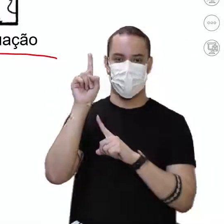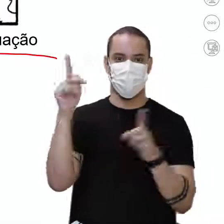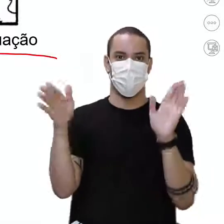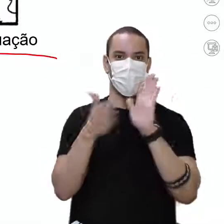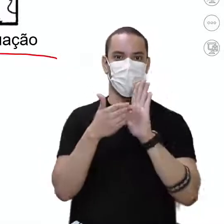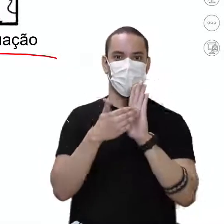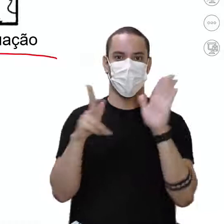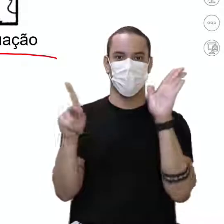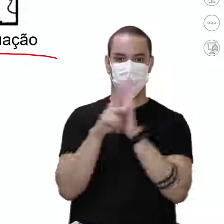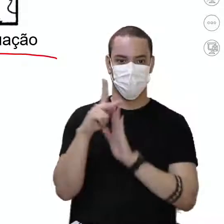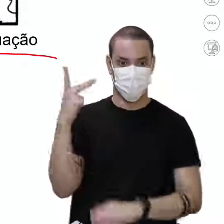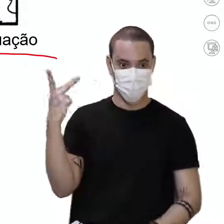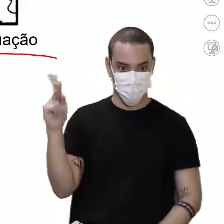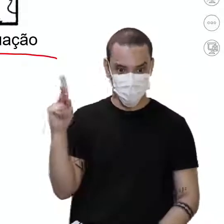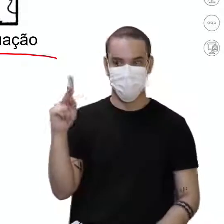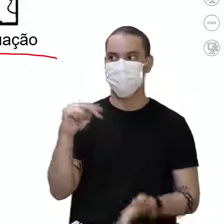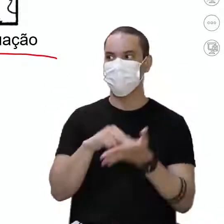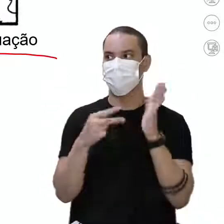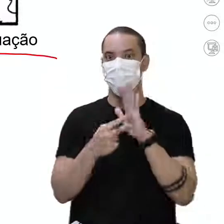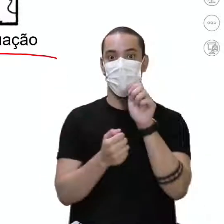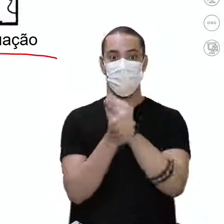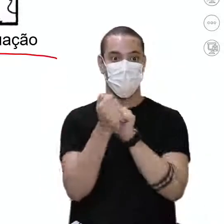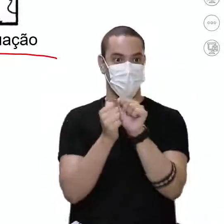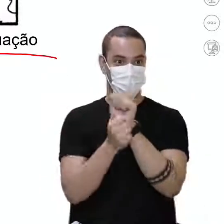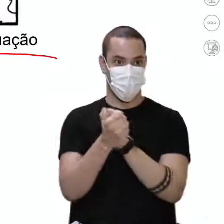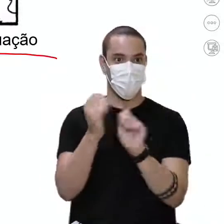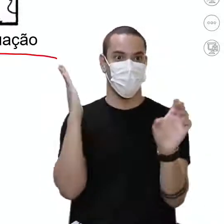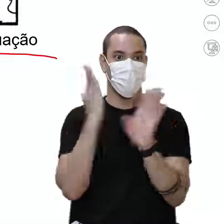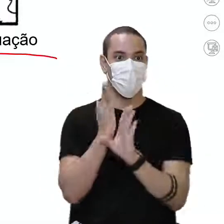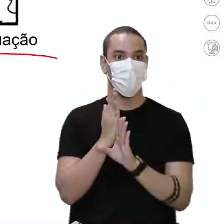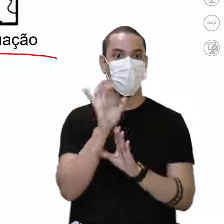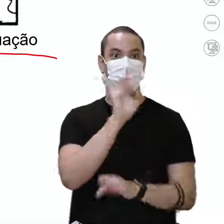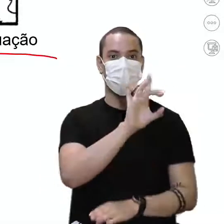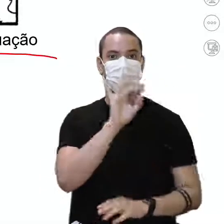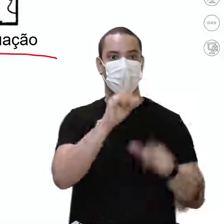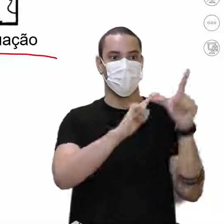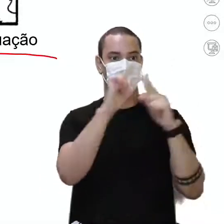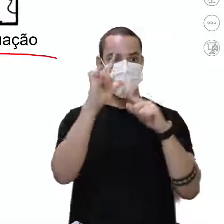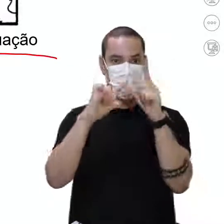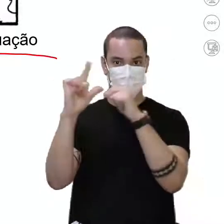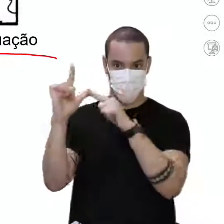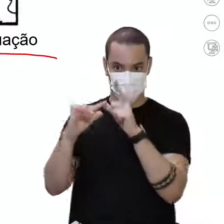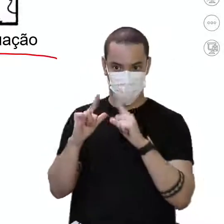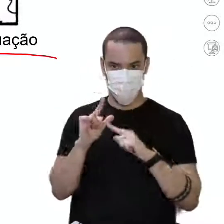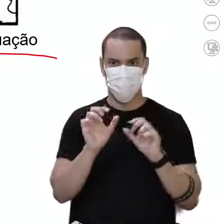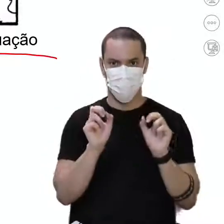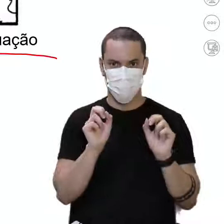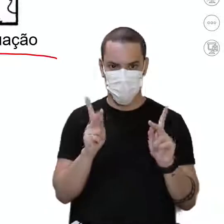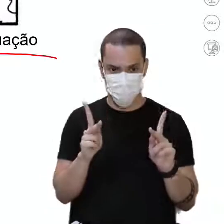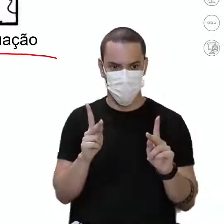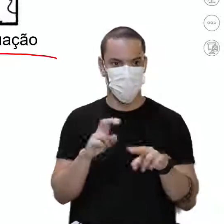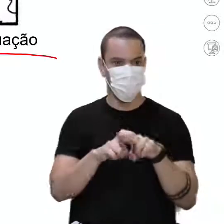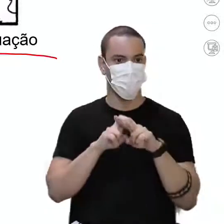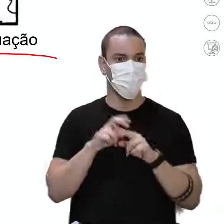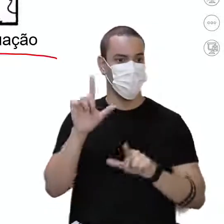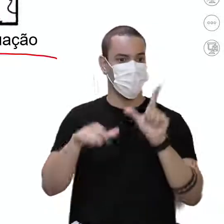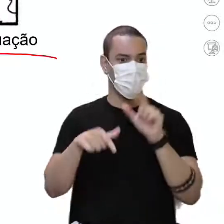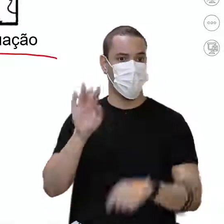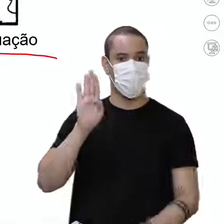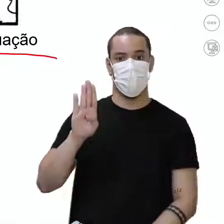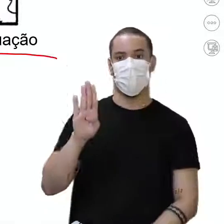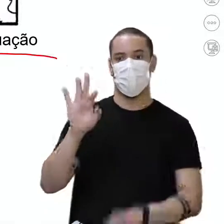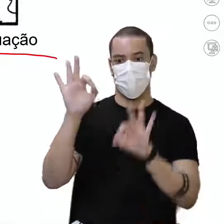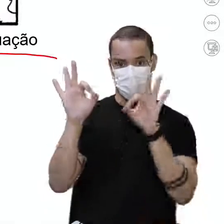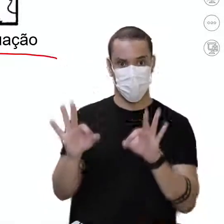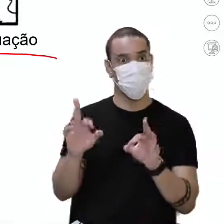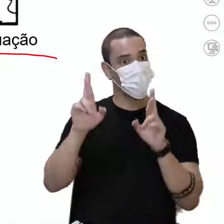sua proposta, que foi dizer que beijaria ela para cada estrela que eles vissem, ok? Então, a letra B é a resposta